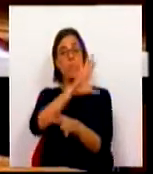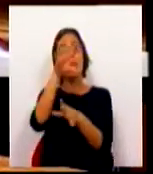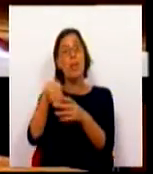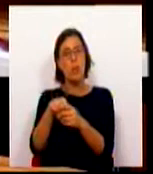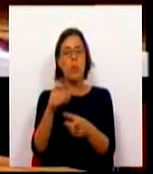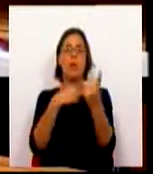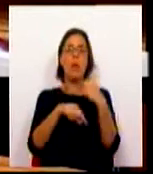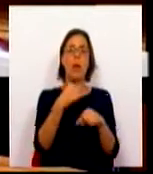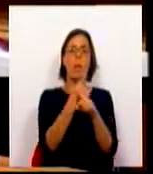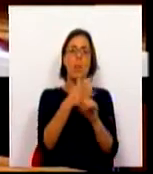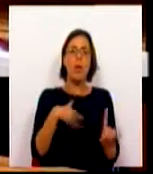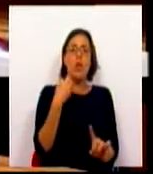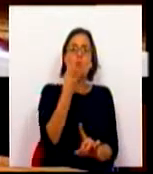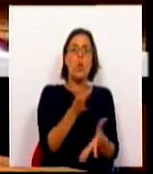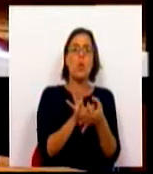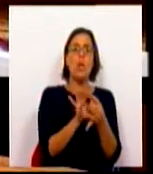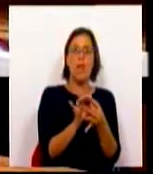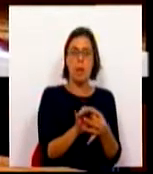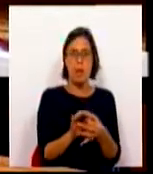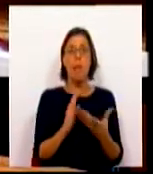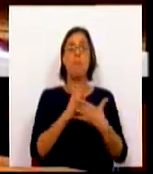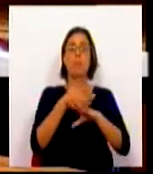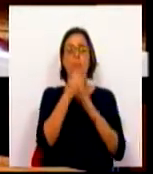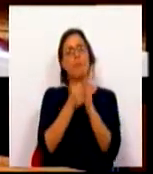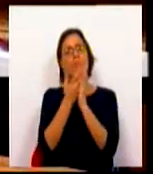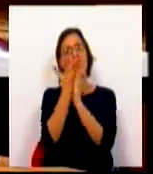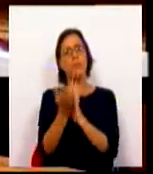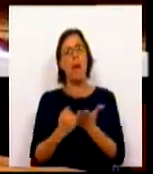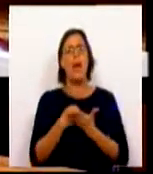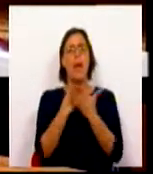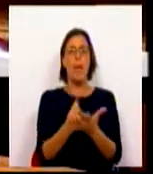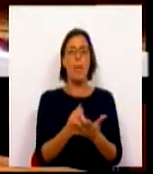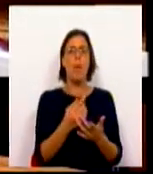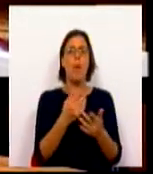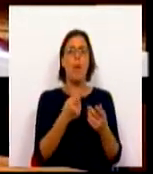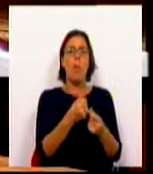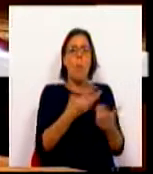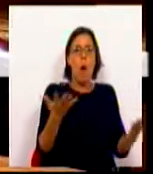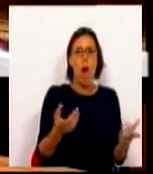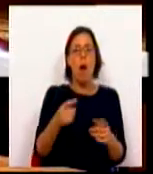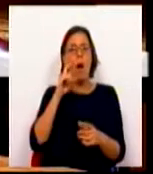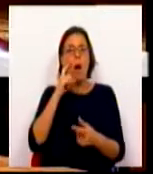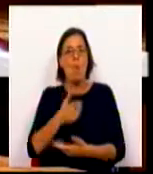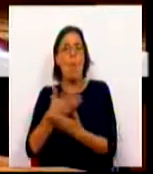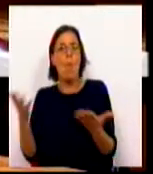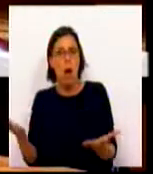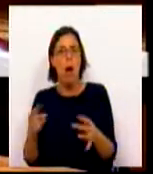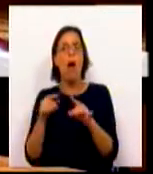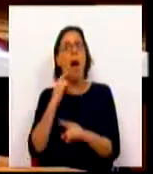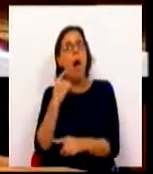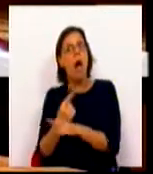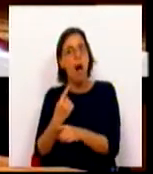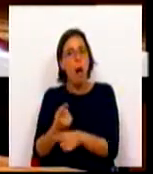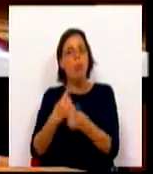inclusão e para a solidariedade, intervindo com medidas que apoiam os mais desfavorecidos e os mais desprotegidos, sobretudo